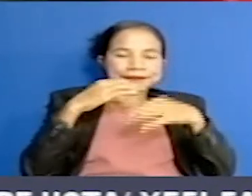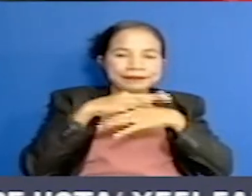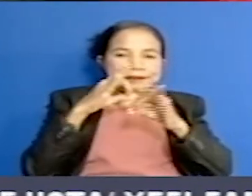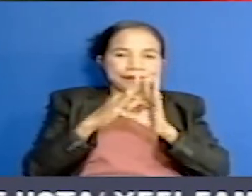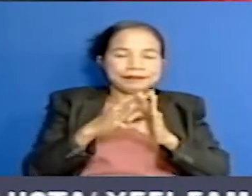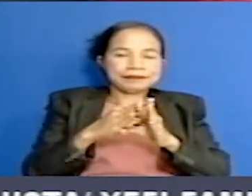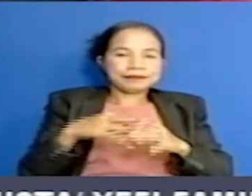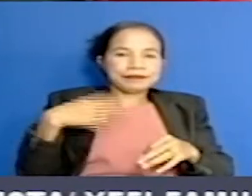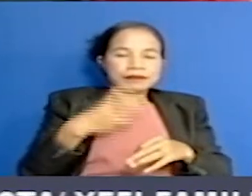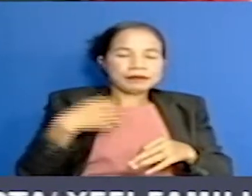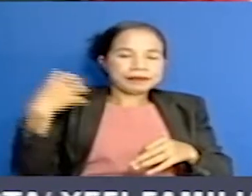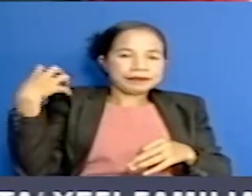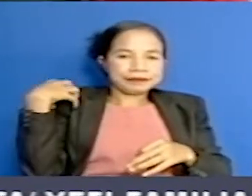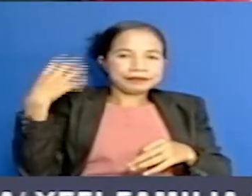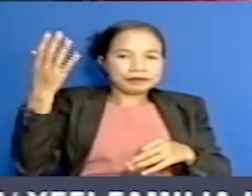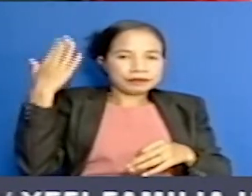a edifício tuan